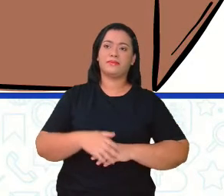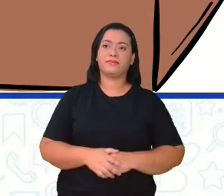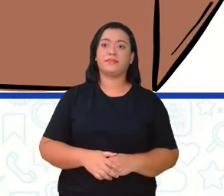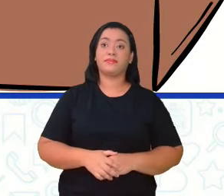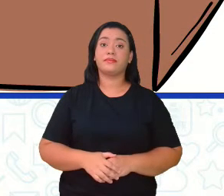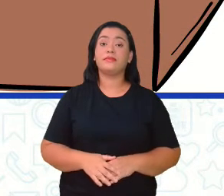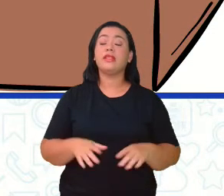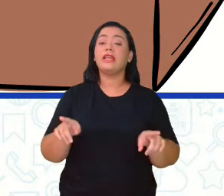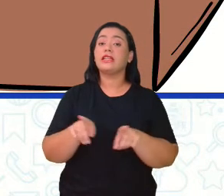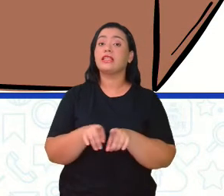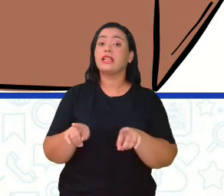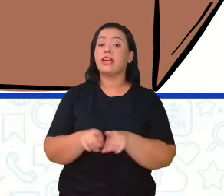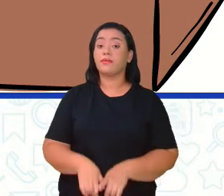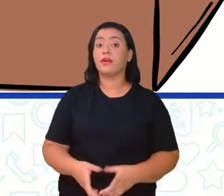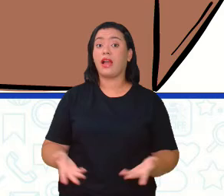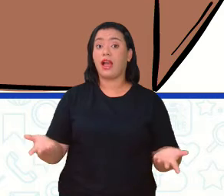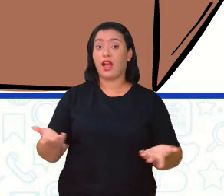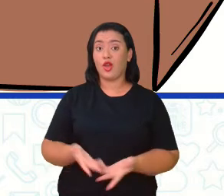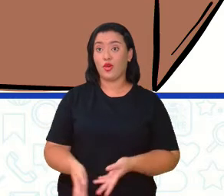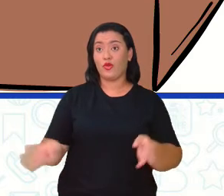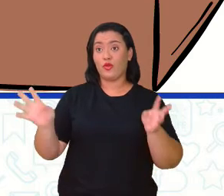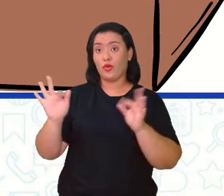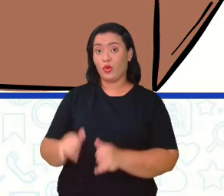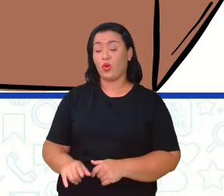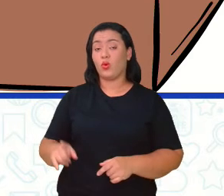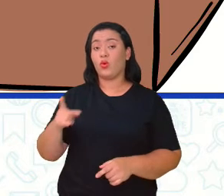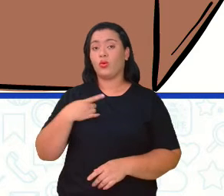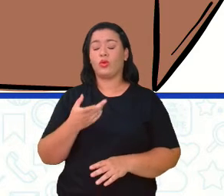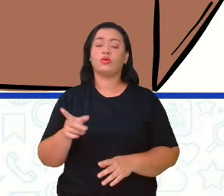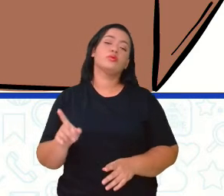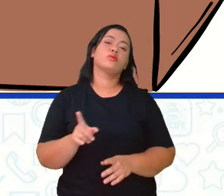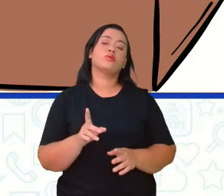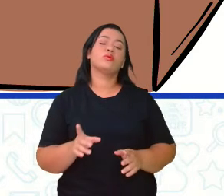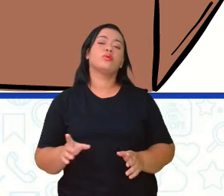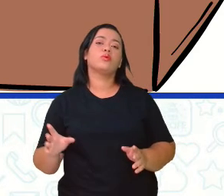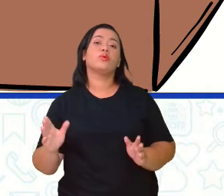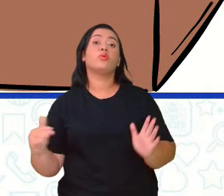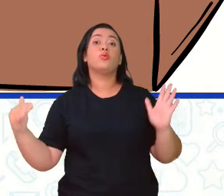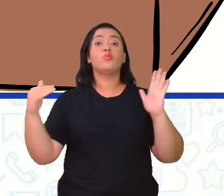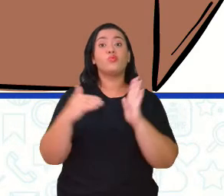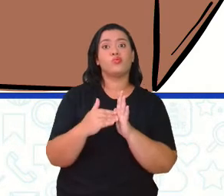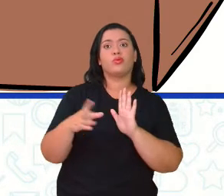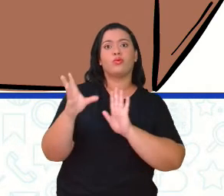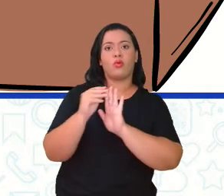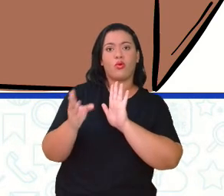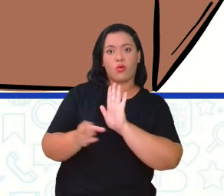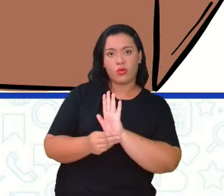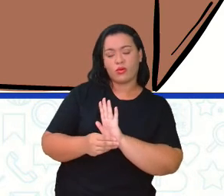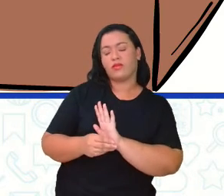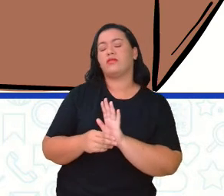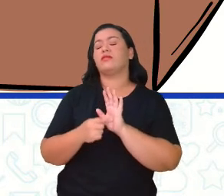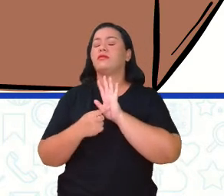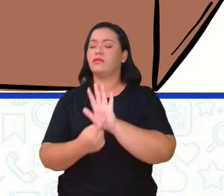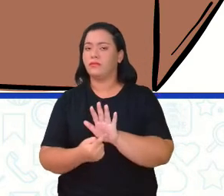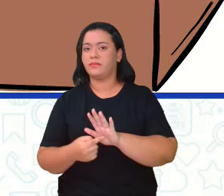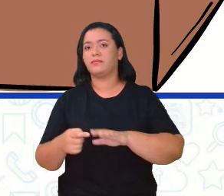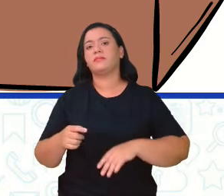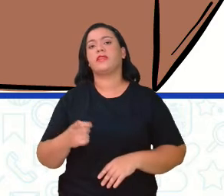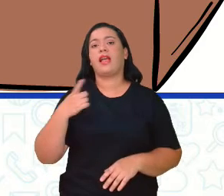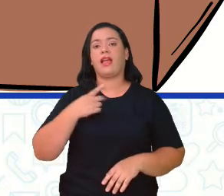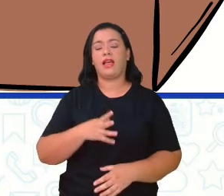Por fim, esse foi o nosso último conteúdo, né? Esse foi o último conteúdo que a gente tratou aqui dentro da